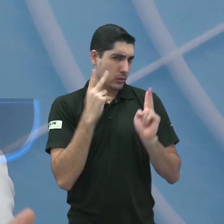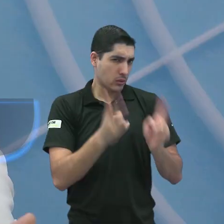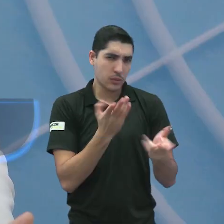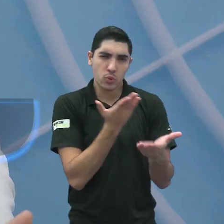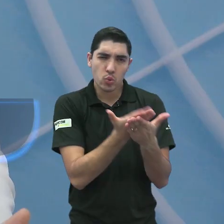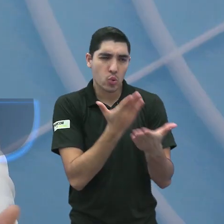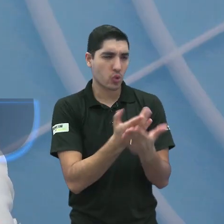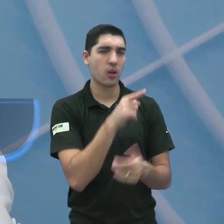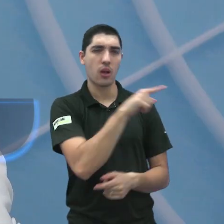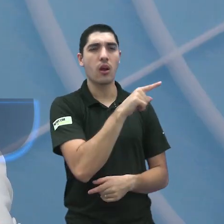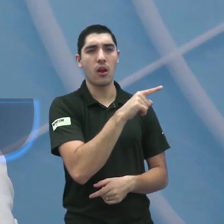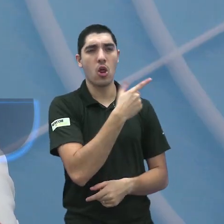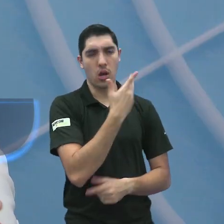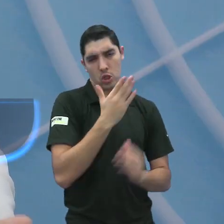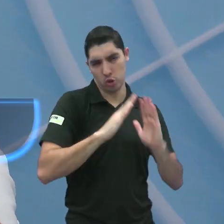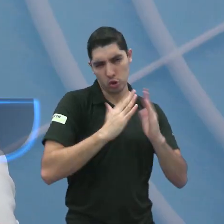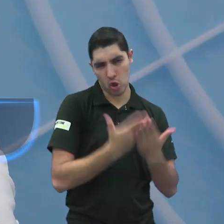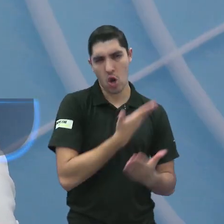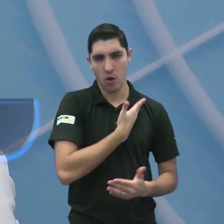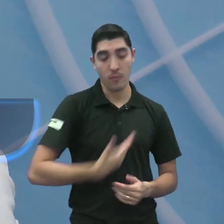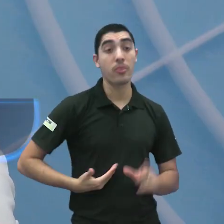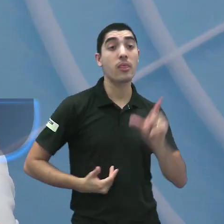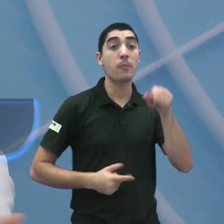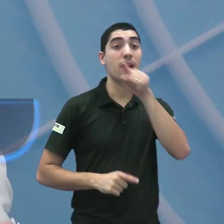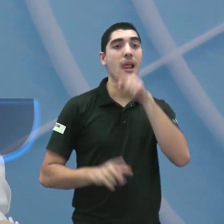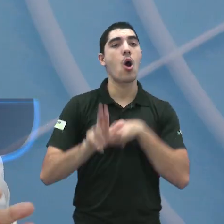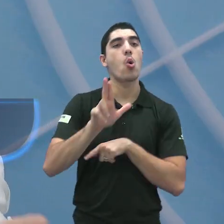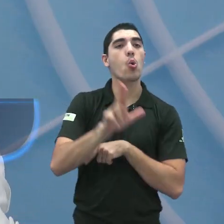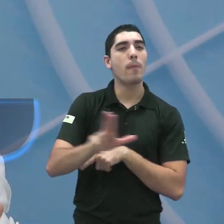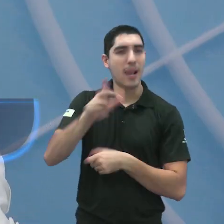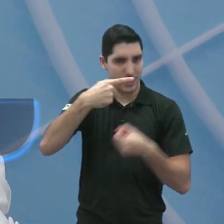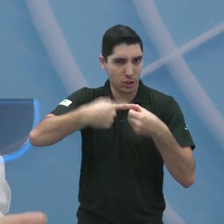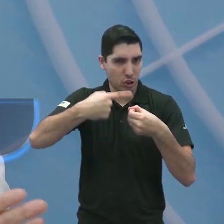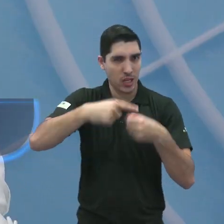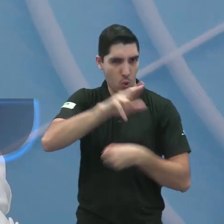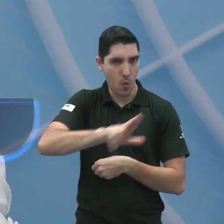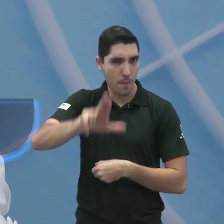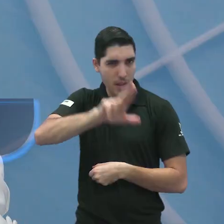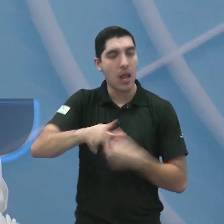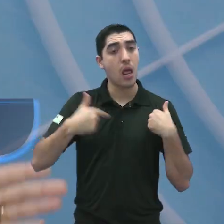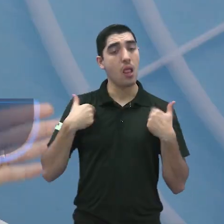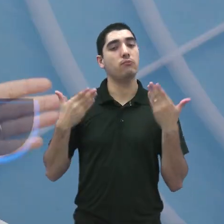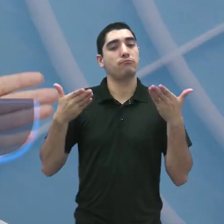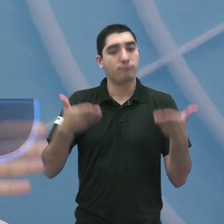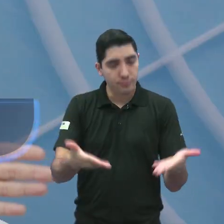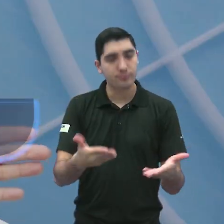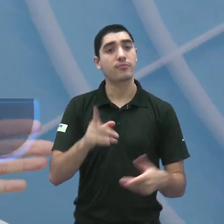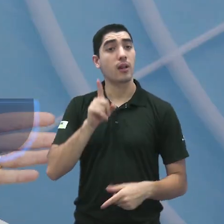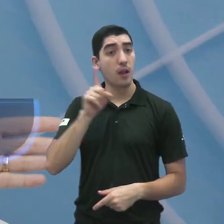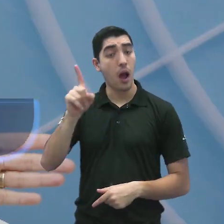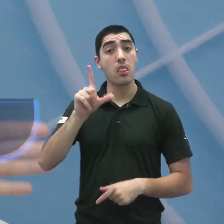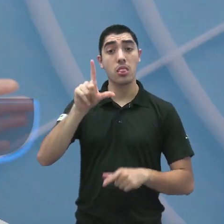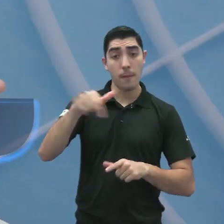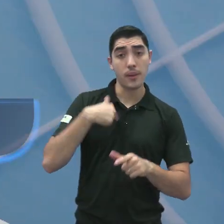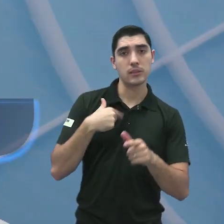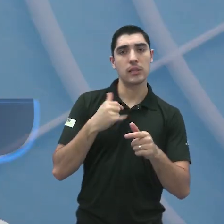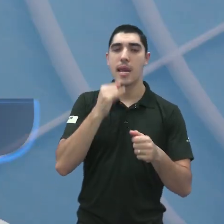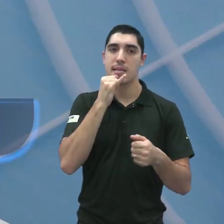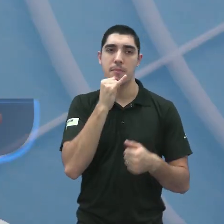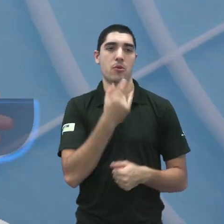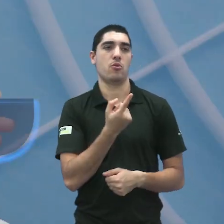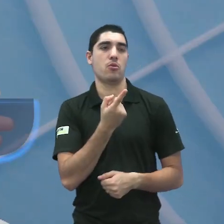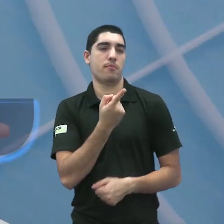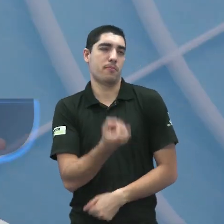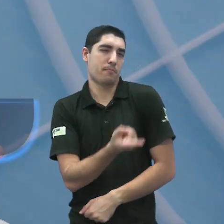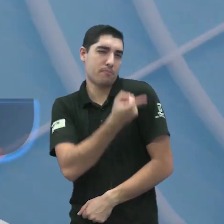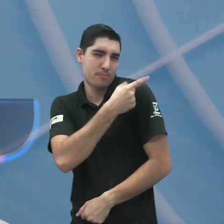na faculdade em Uberlândia por um programa de acesso seriado, então a gente fazia provas aos finais do ensino médio, primeiro ano fazia uma prova,